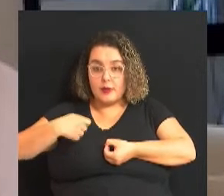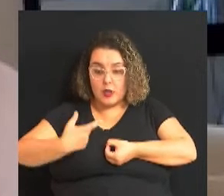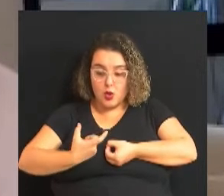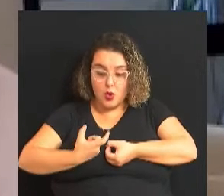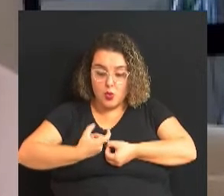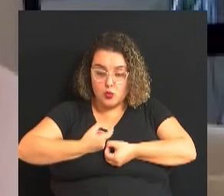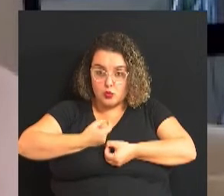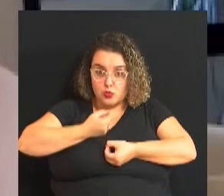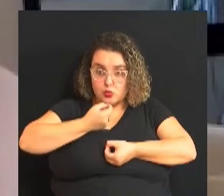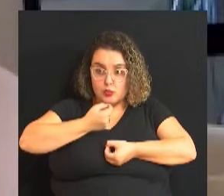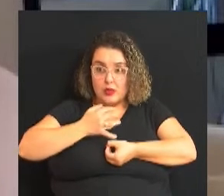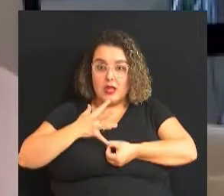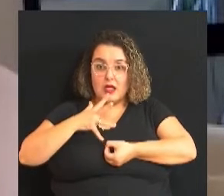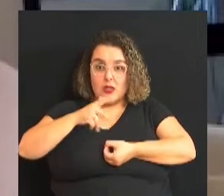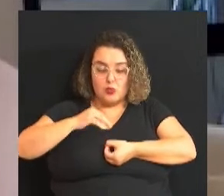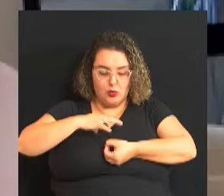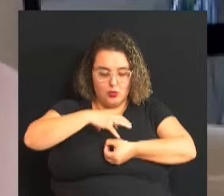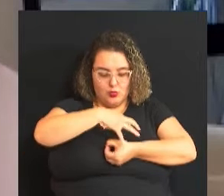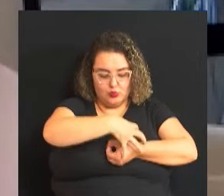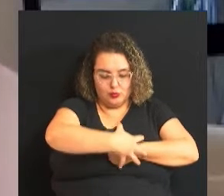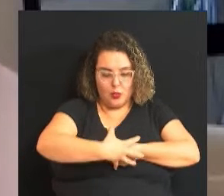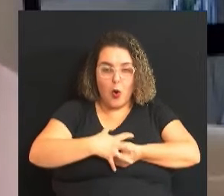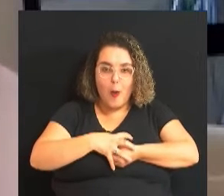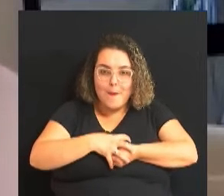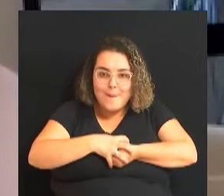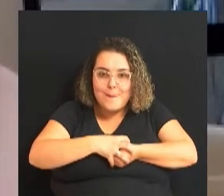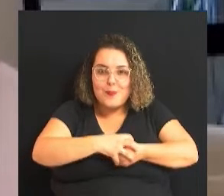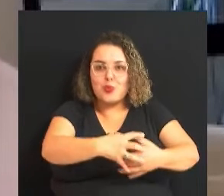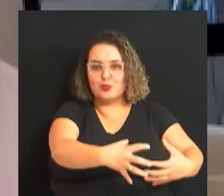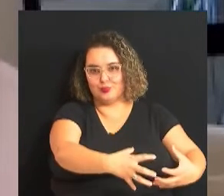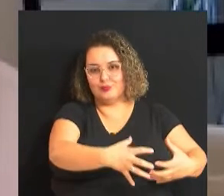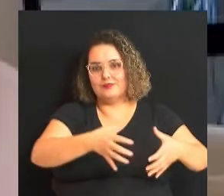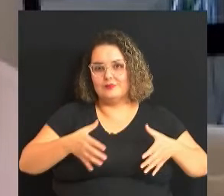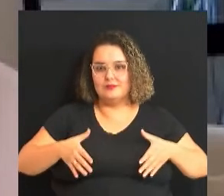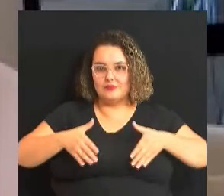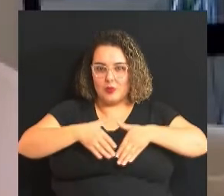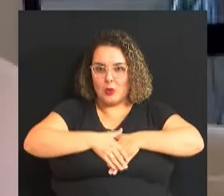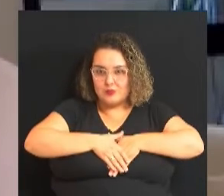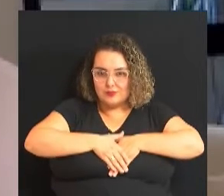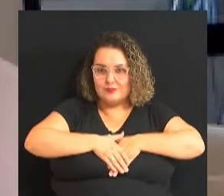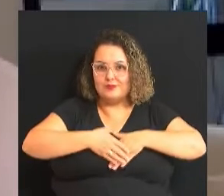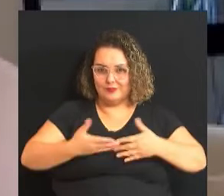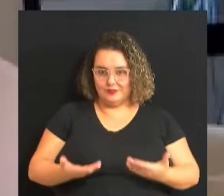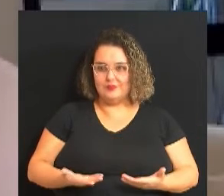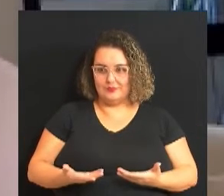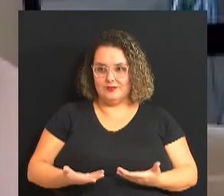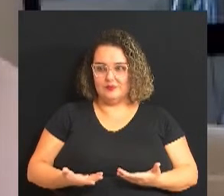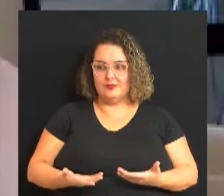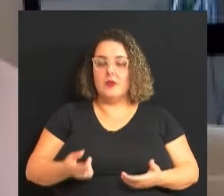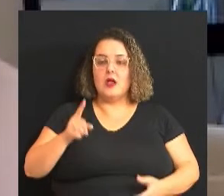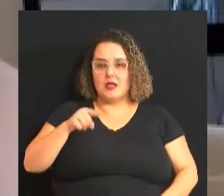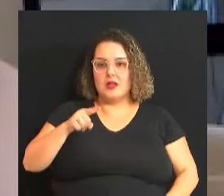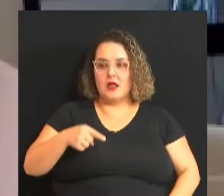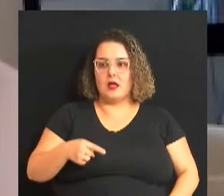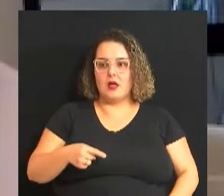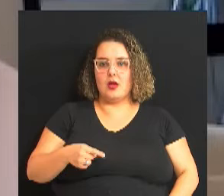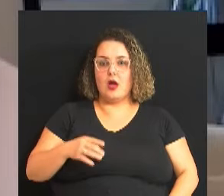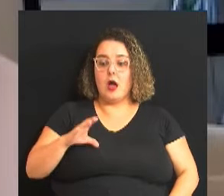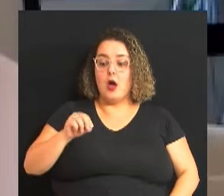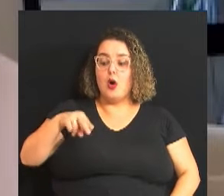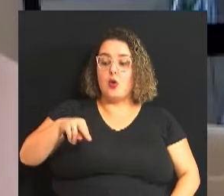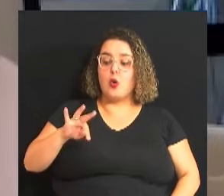toda a musculatura que está em volta, que é justamente a musculatura esfincteriana que dá a continência para a